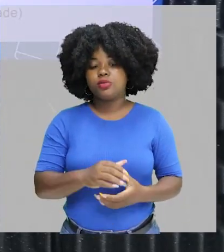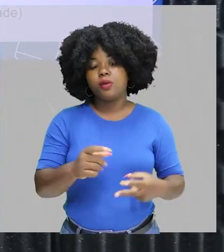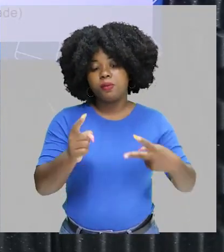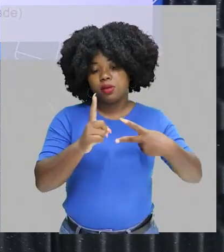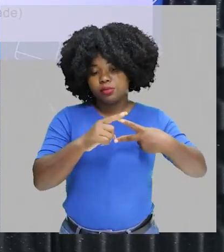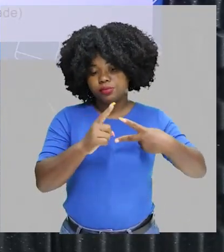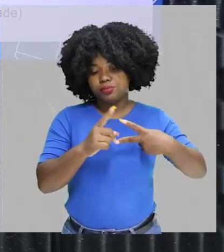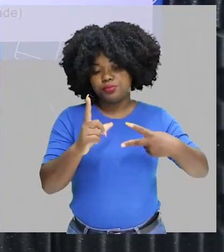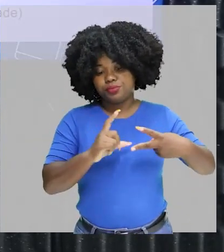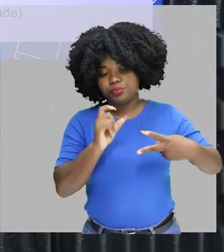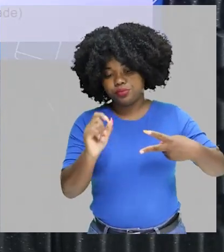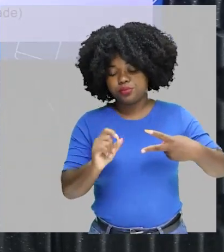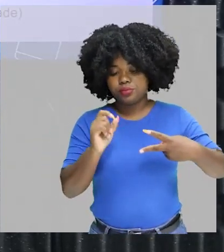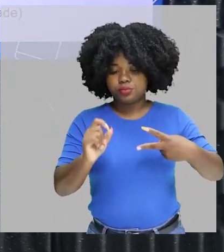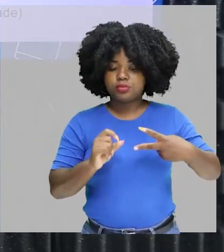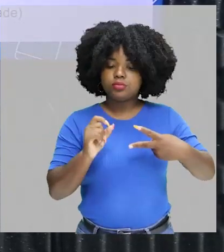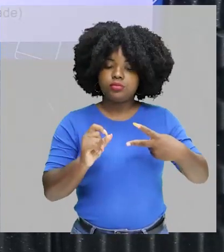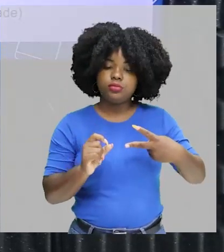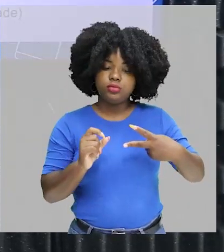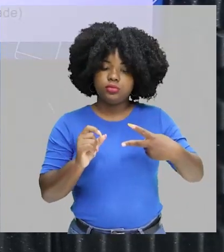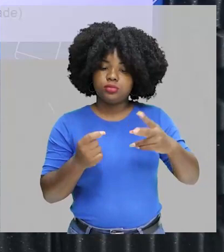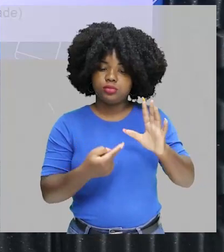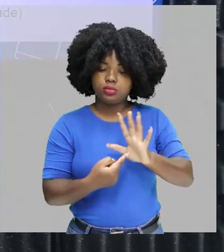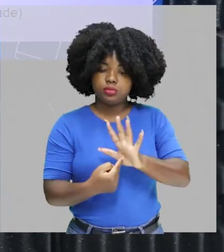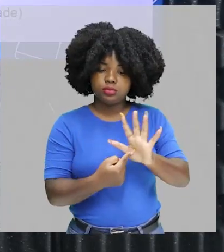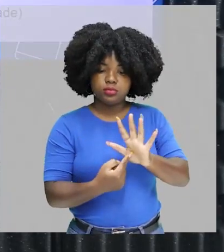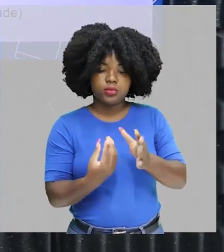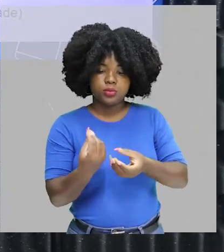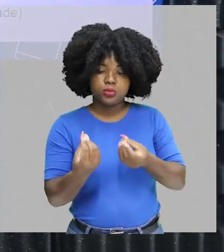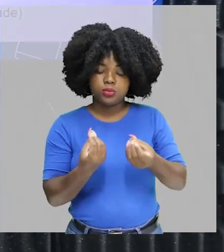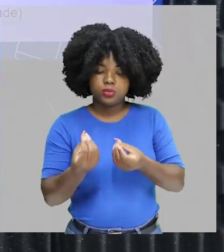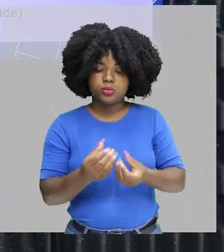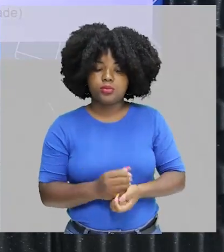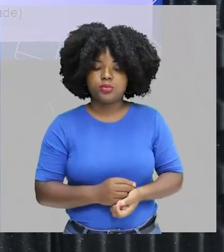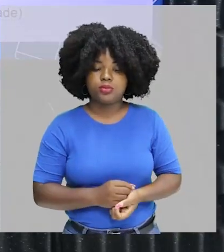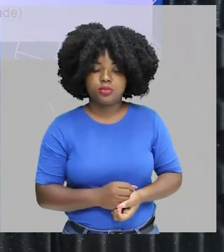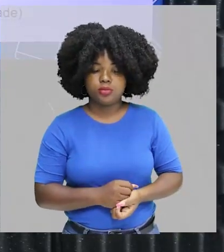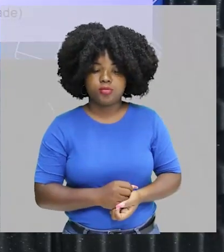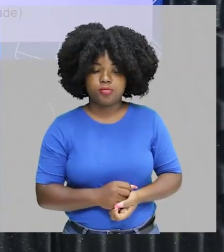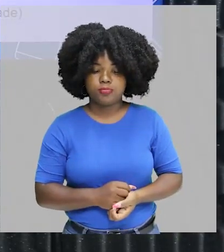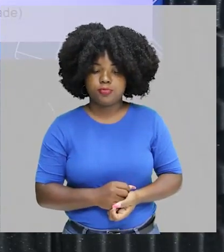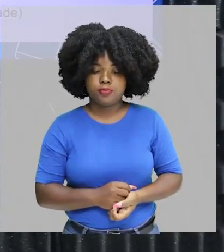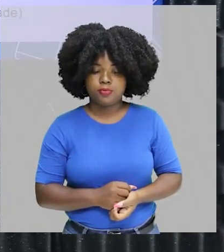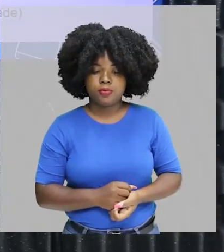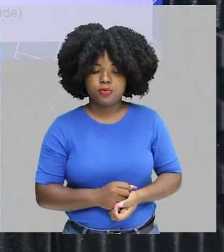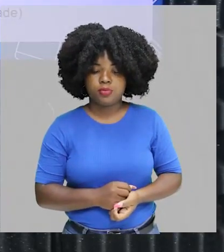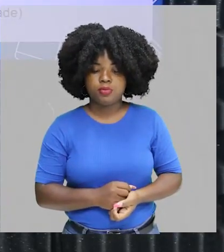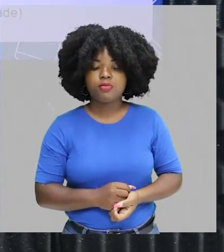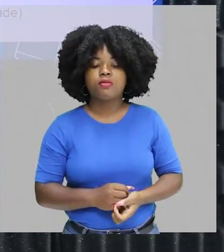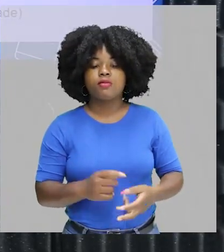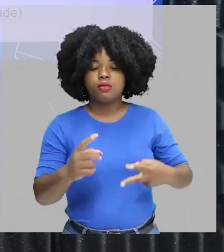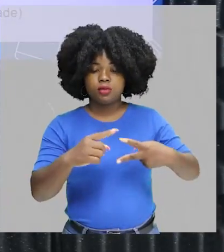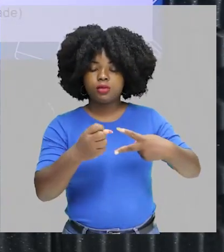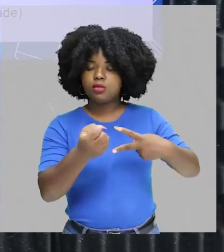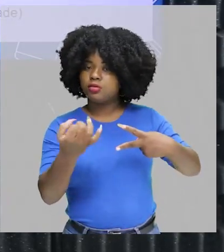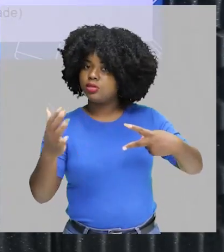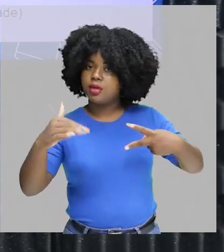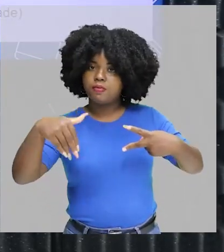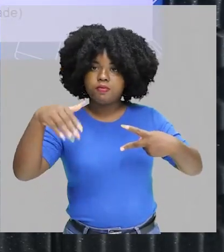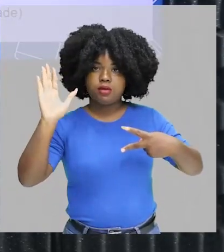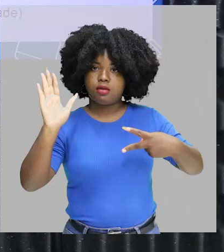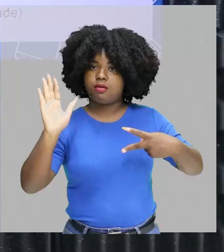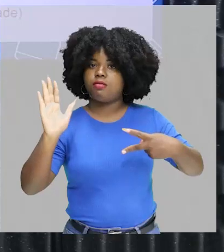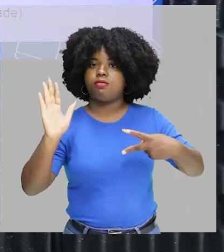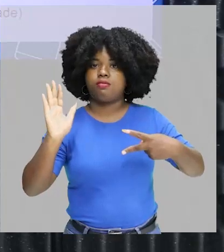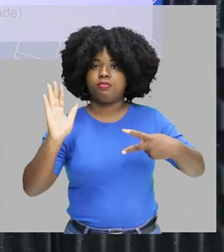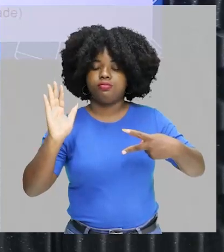2-cloropropano, ele vai se apresentar, ele vai estar na maior quantidade. Então,